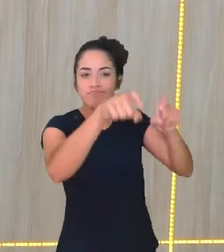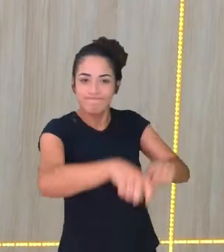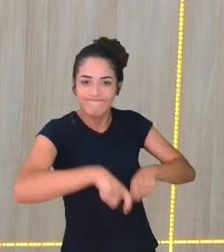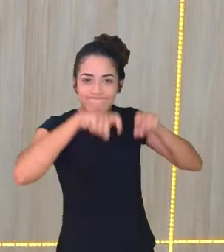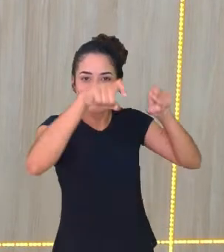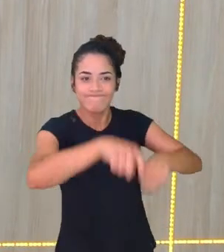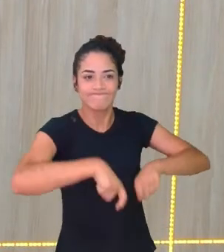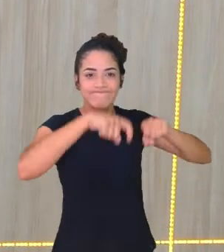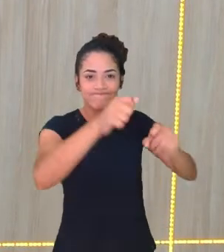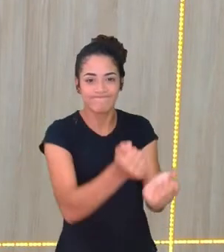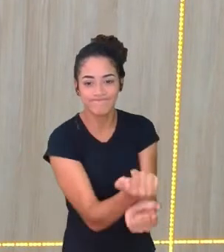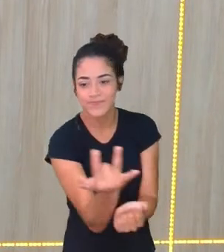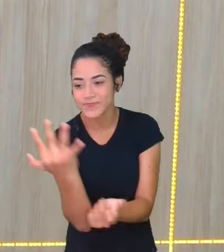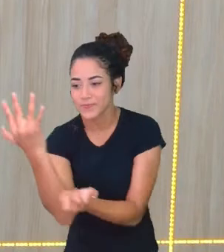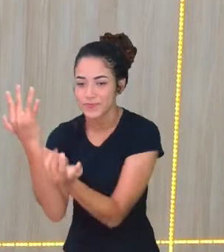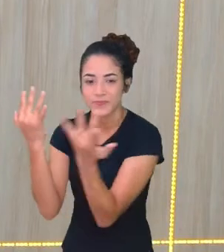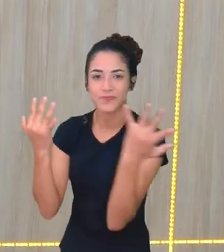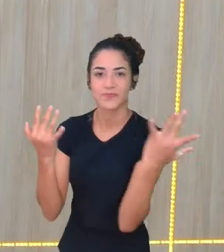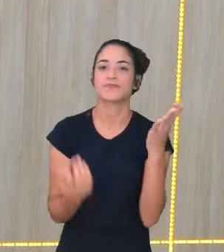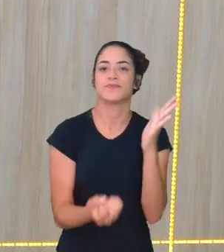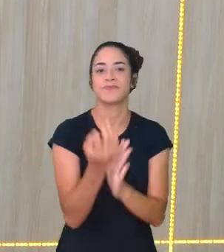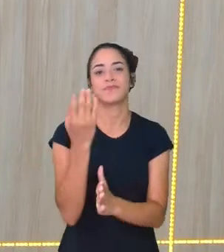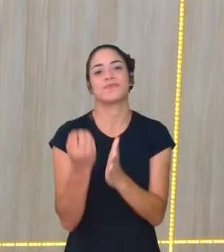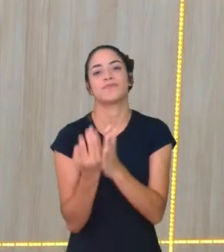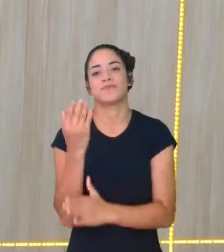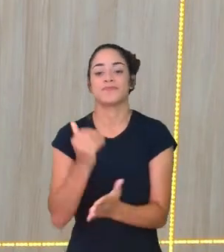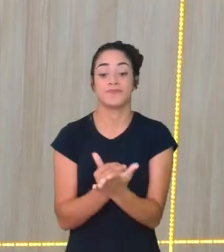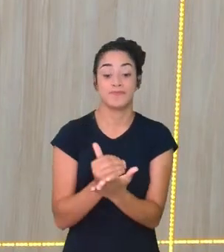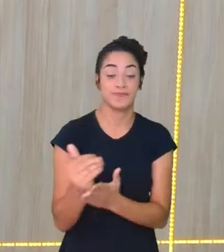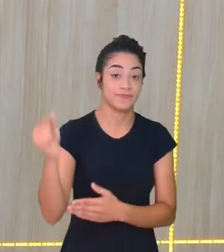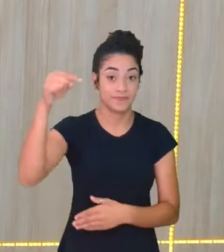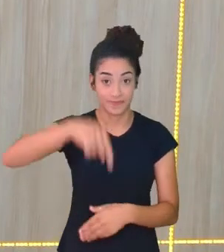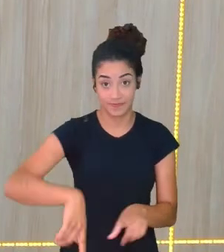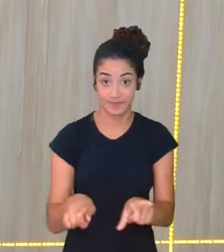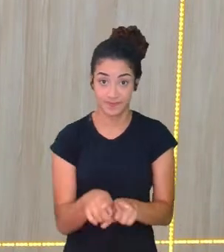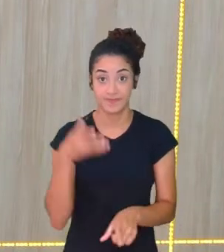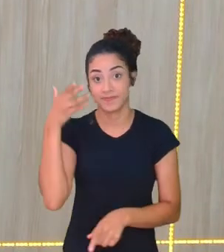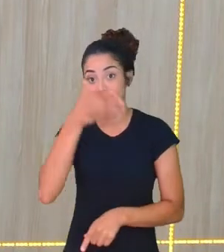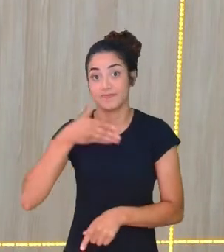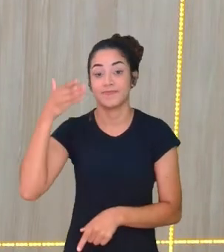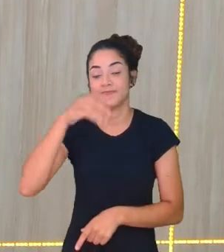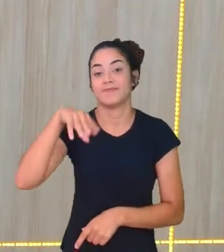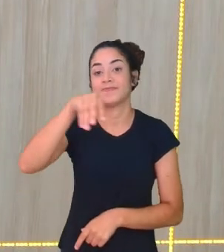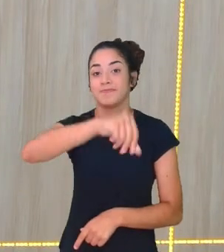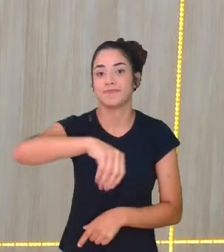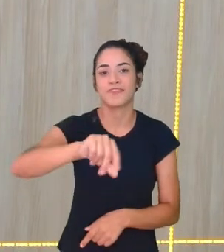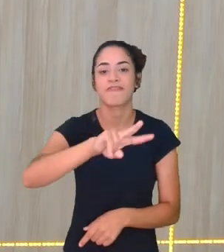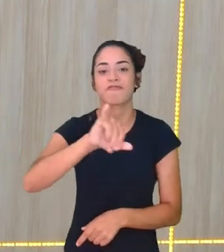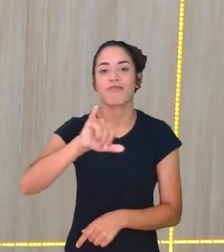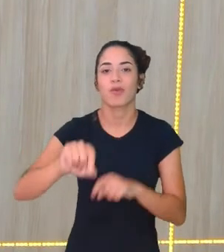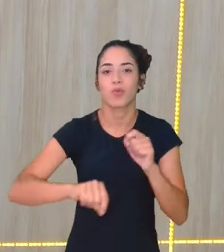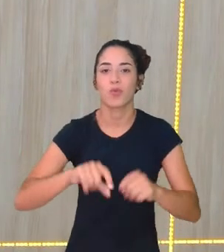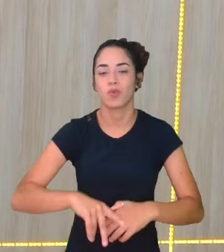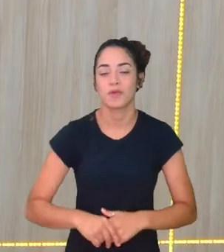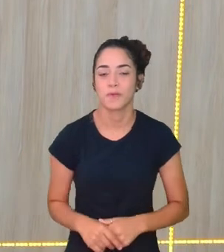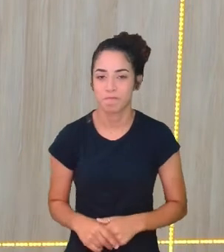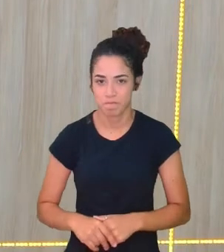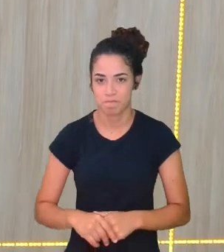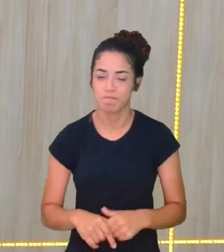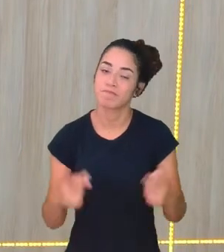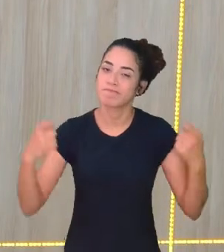lavouras de cana-de-açúcar produzindo a partir daqui também o açúcar que vai ser é